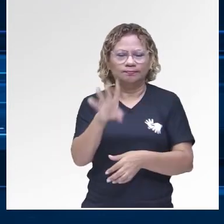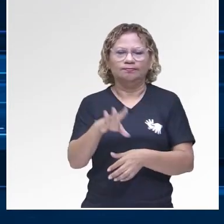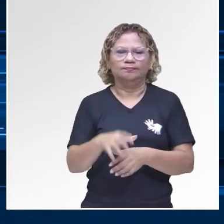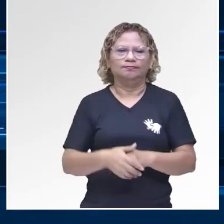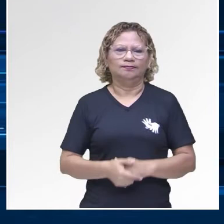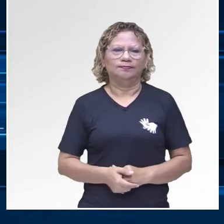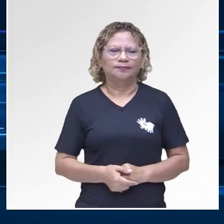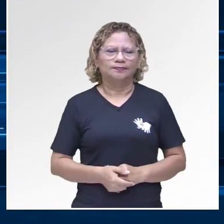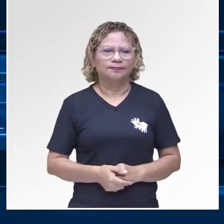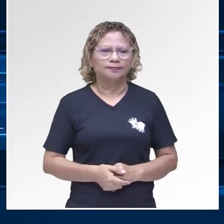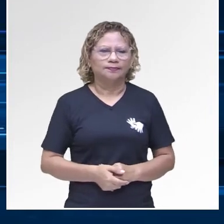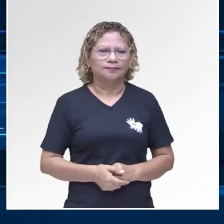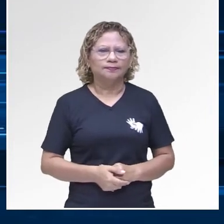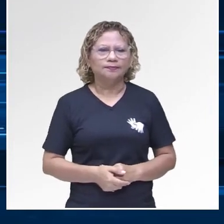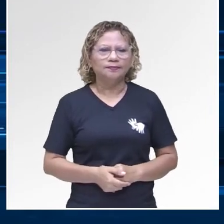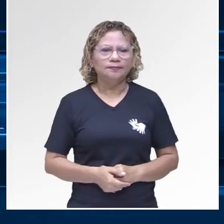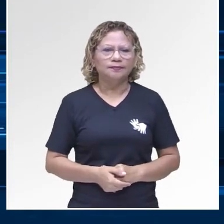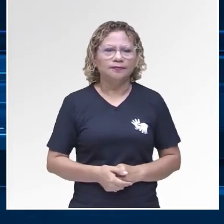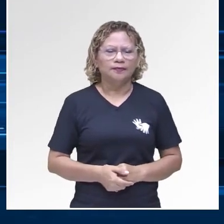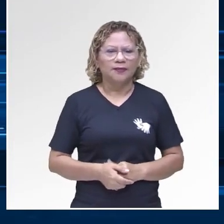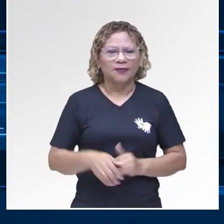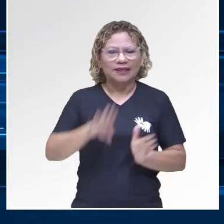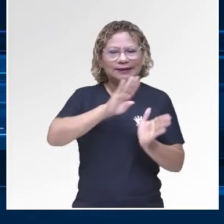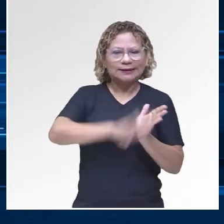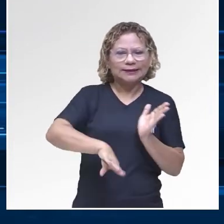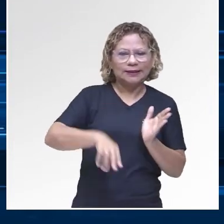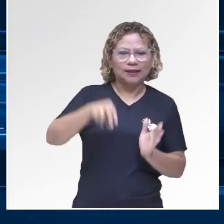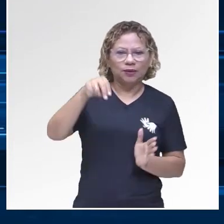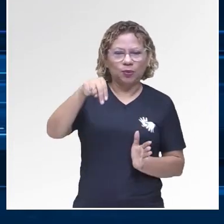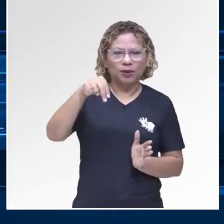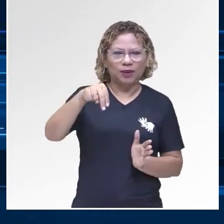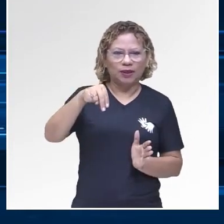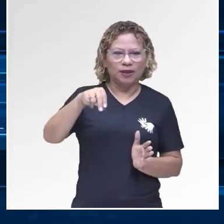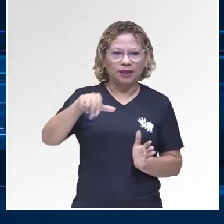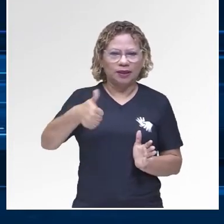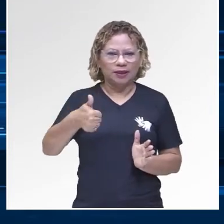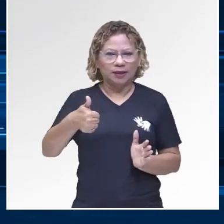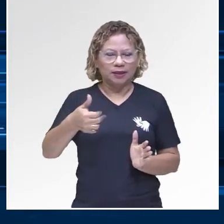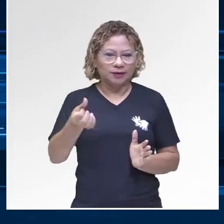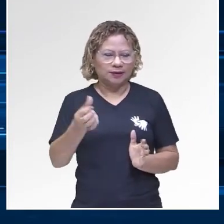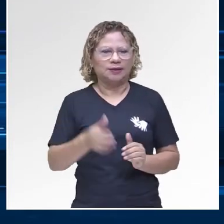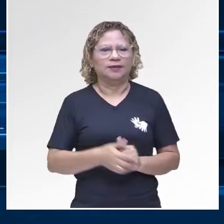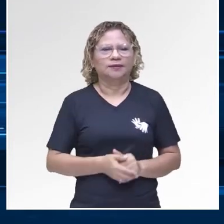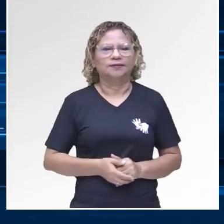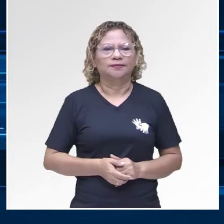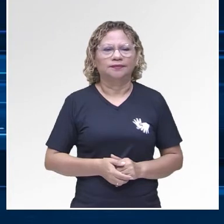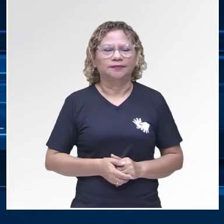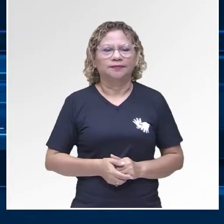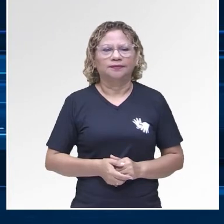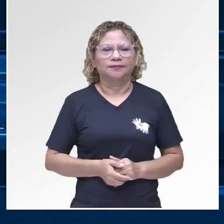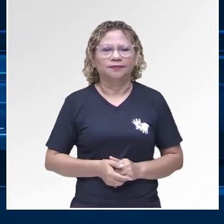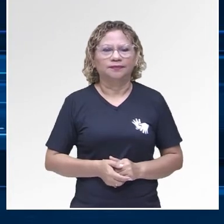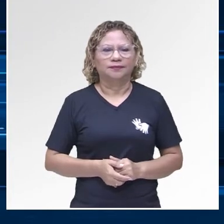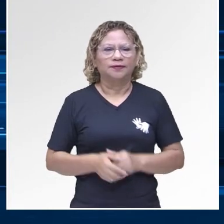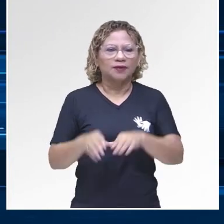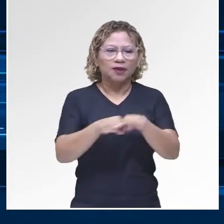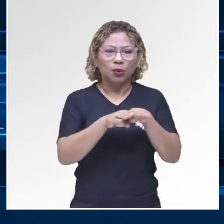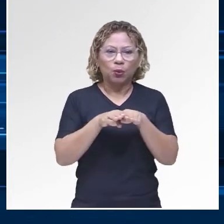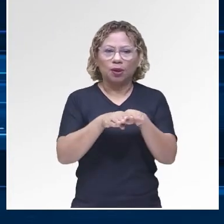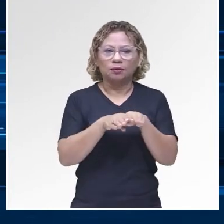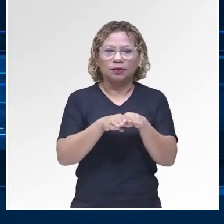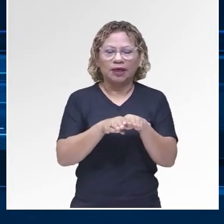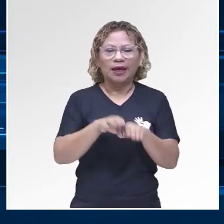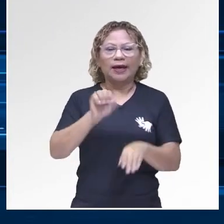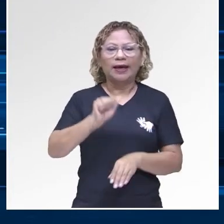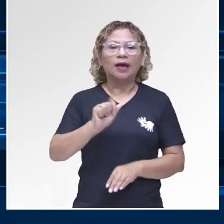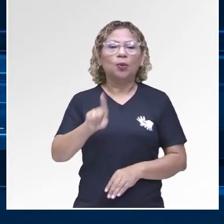lá. Sai o N entre o 16. Eu vou calcular o A16. Igual